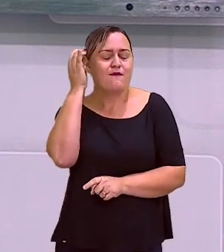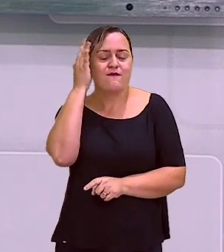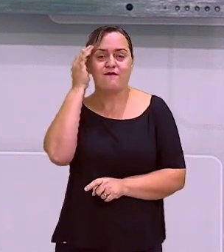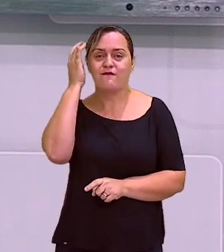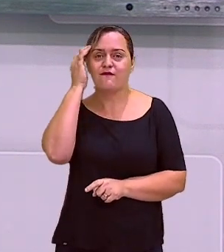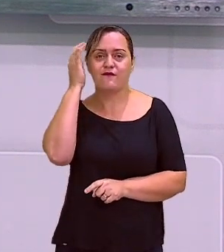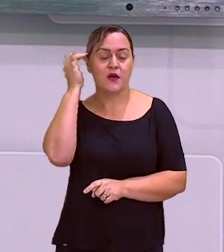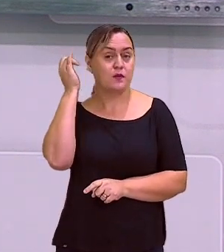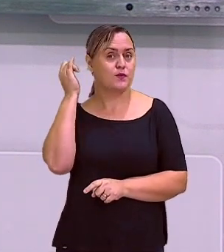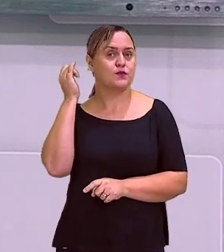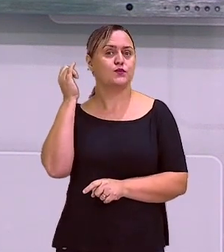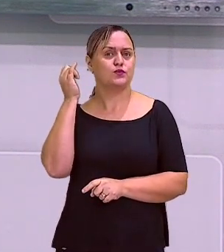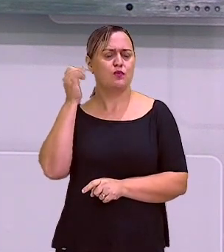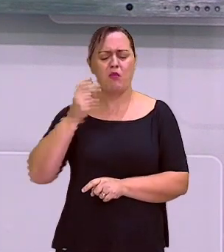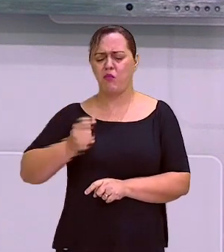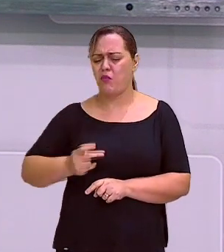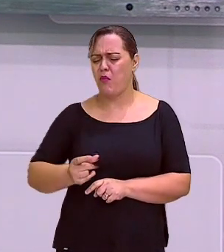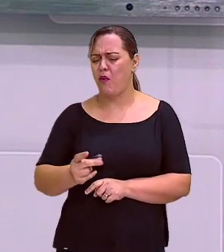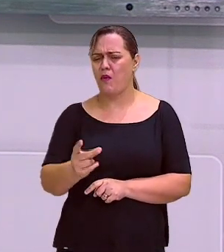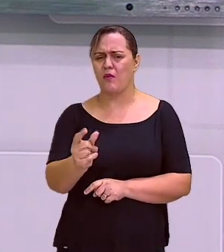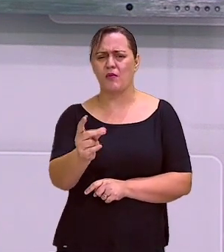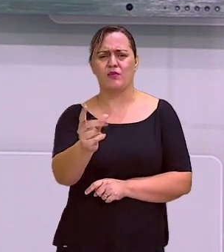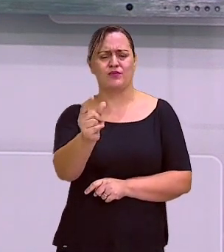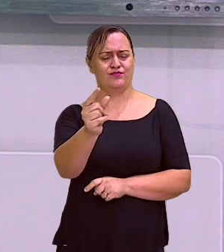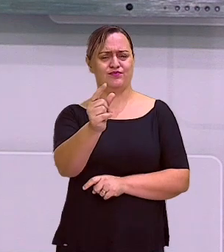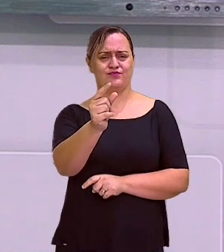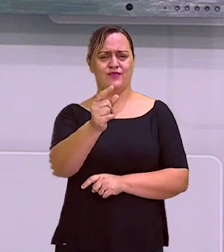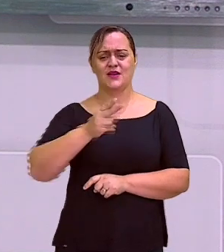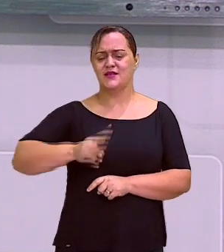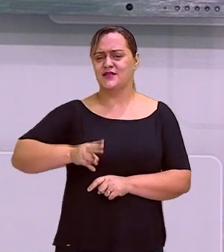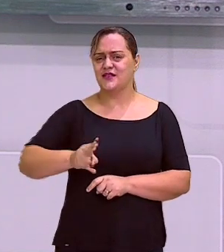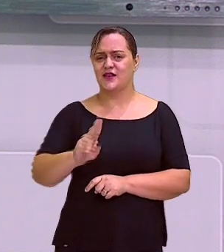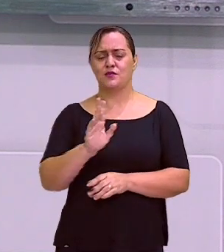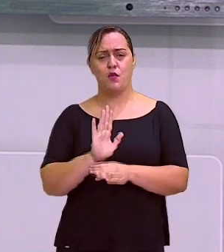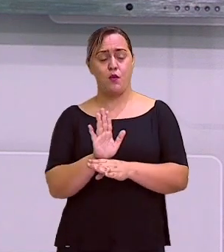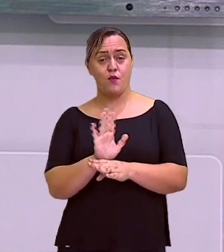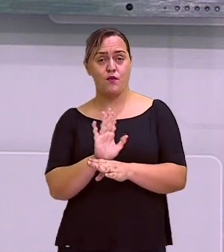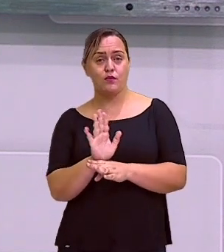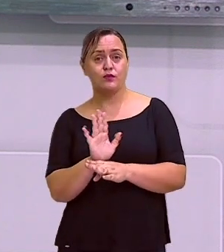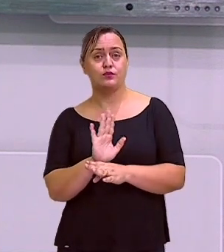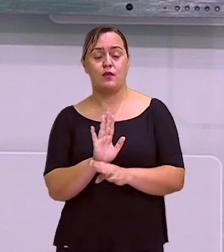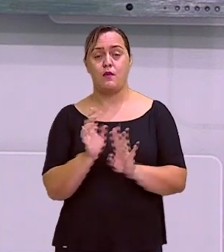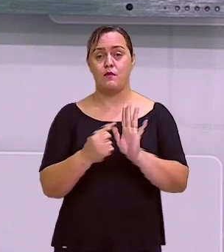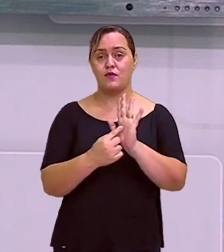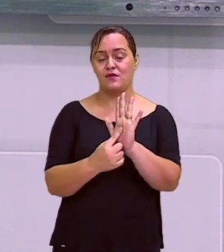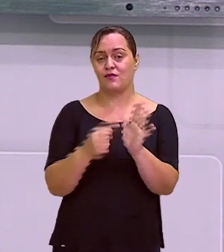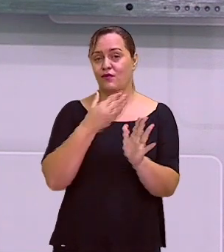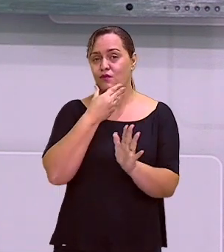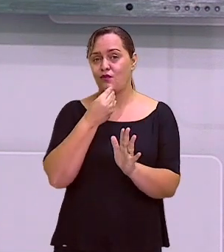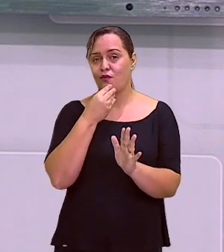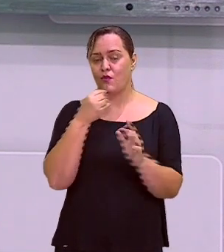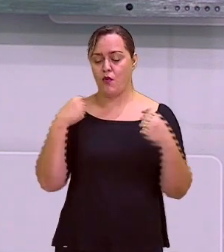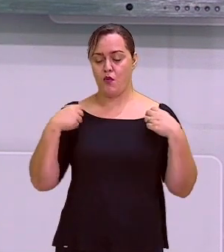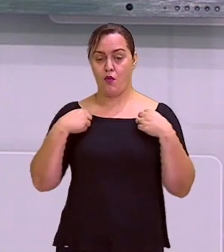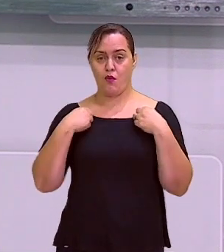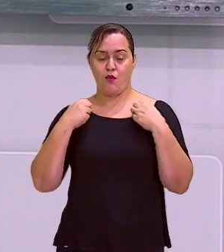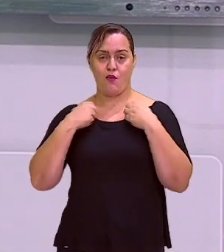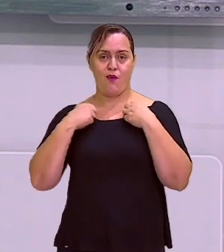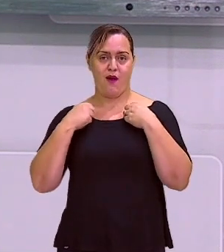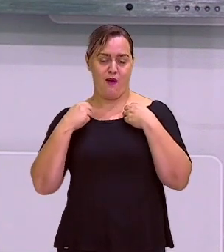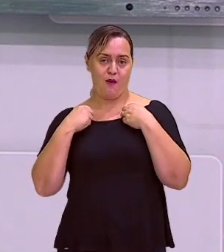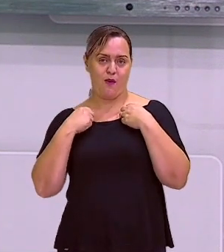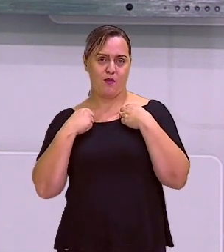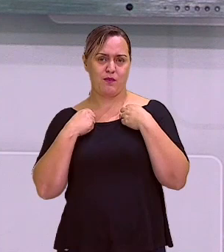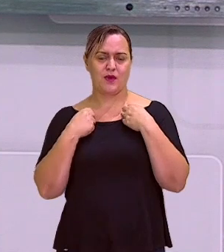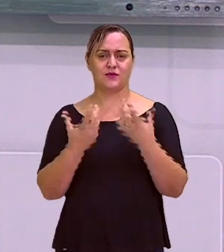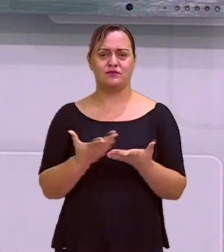se destacou. Ele era comediante. Você vai ver aqui que ele vestia roupa assim, sempre